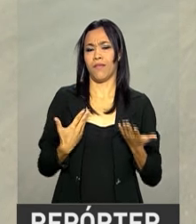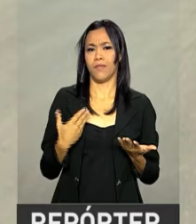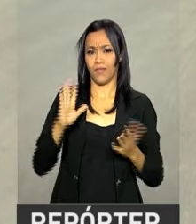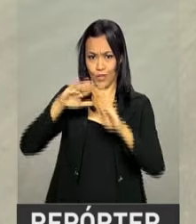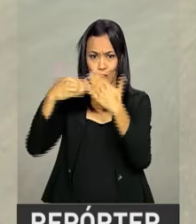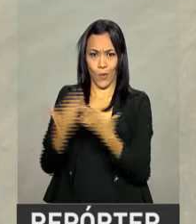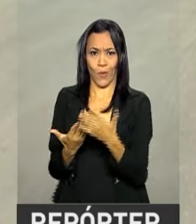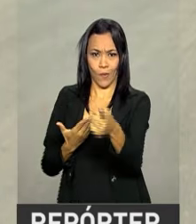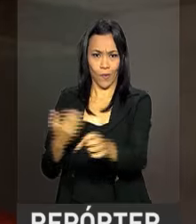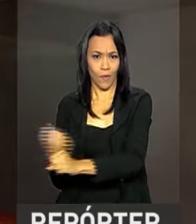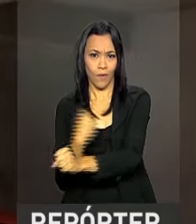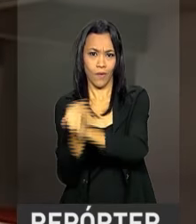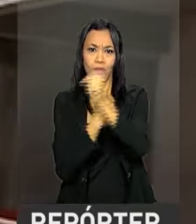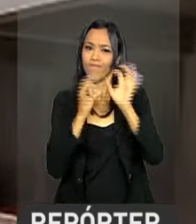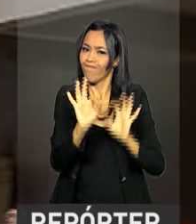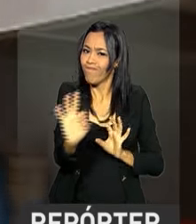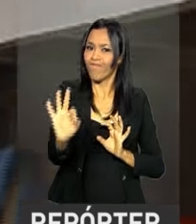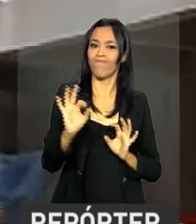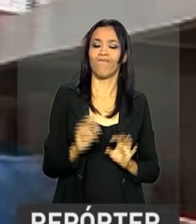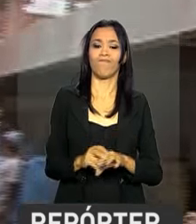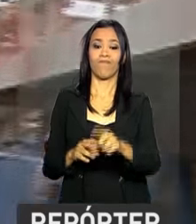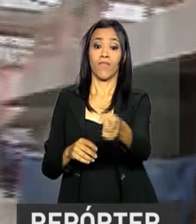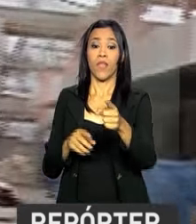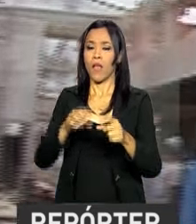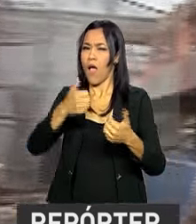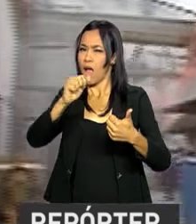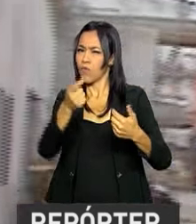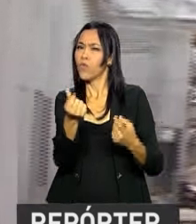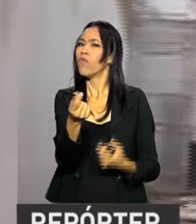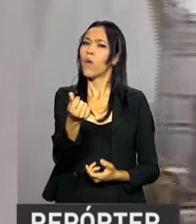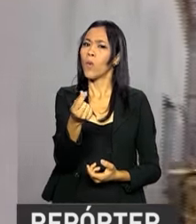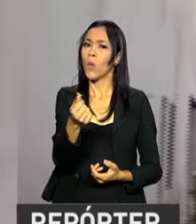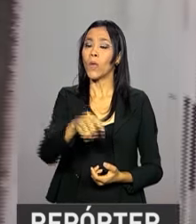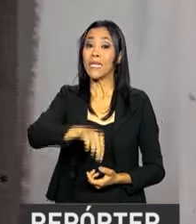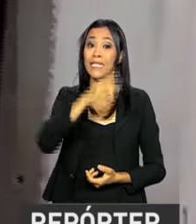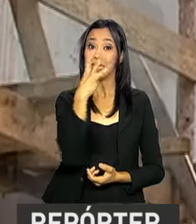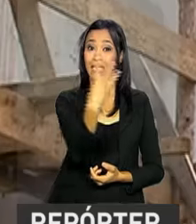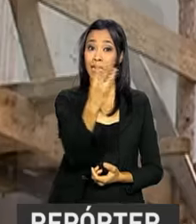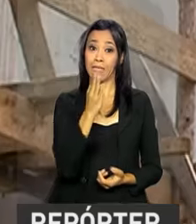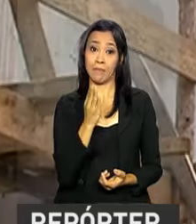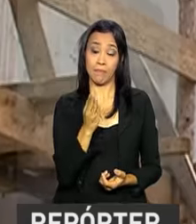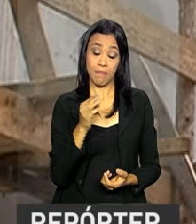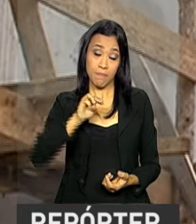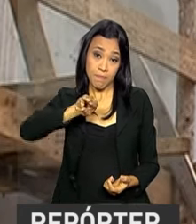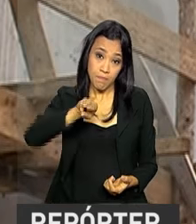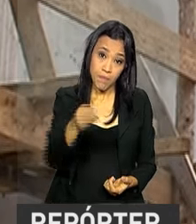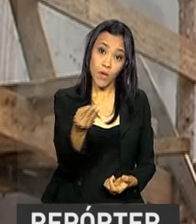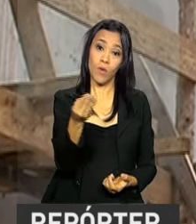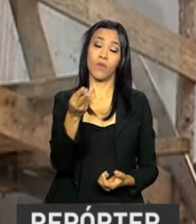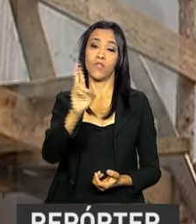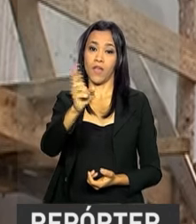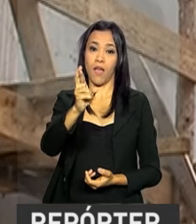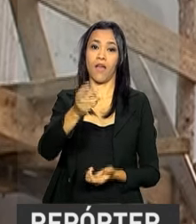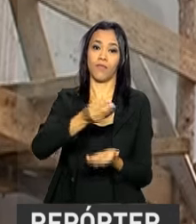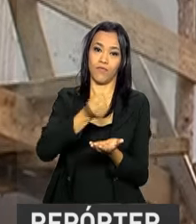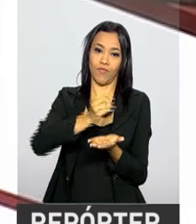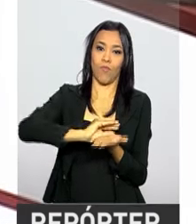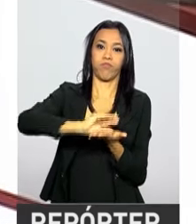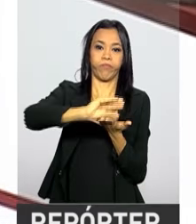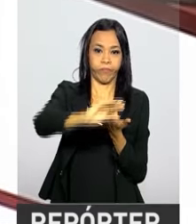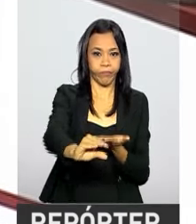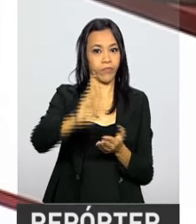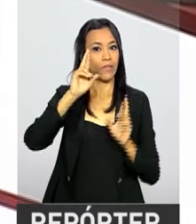vai ser uma boa para nós. A obra está avaliada em torno de R milhões deais e conta com repasses do governo